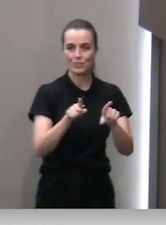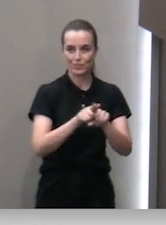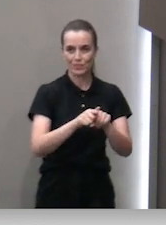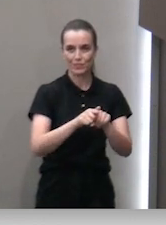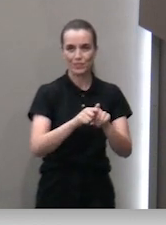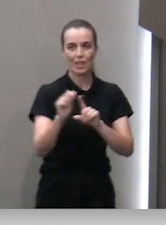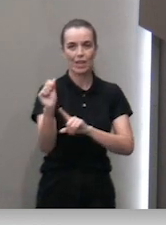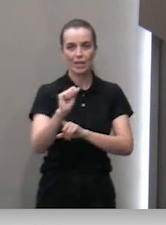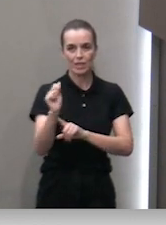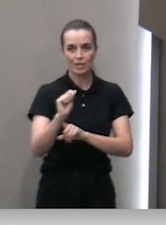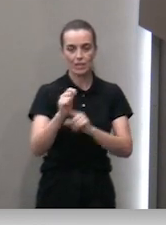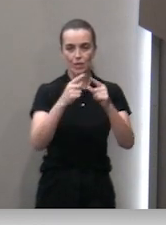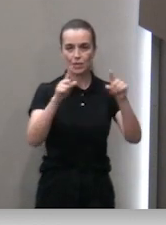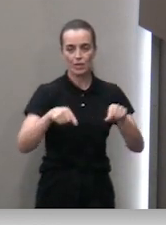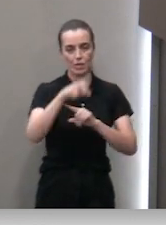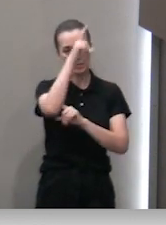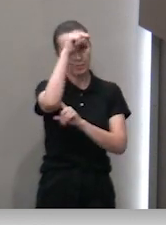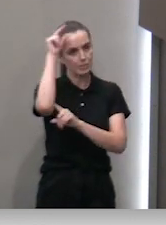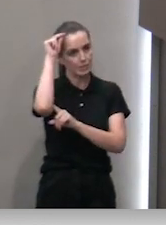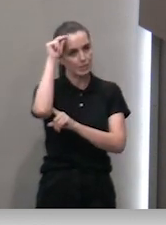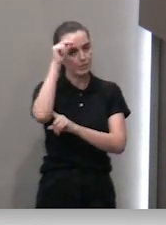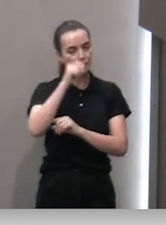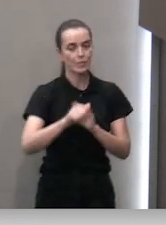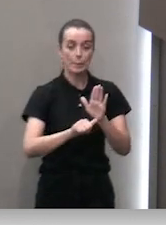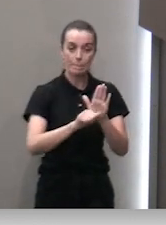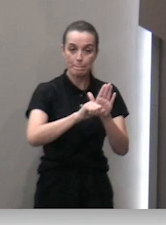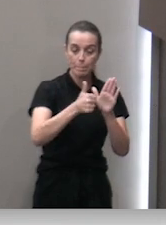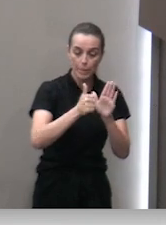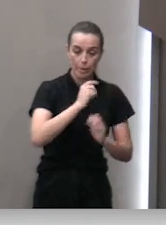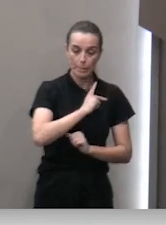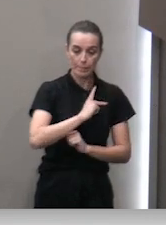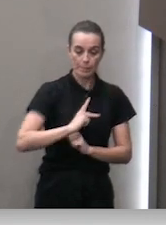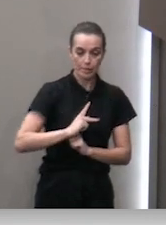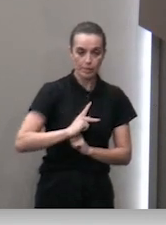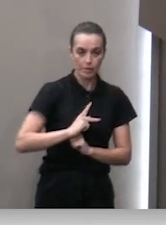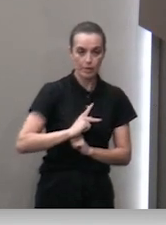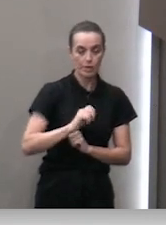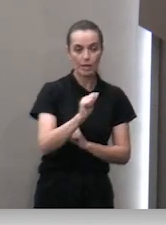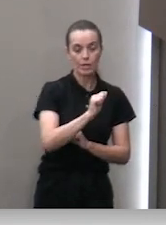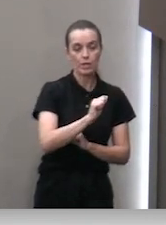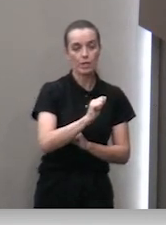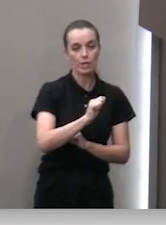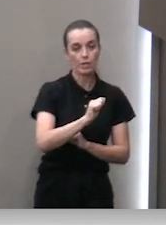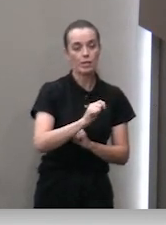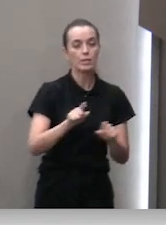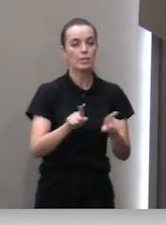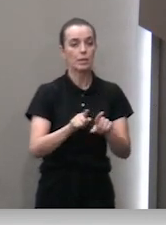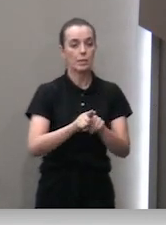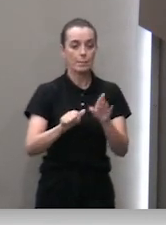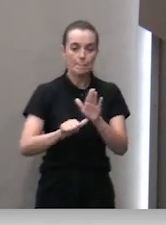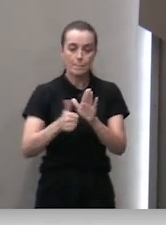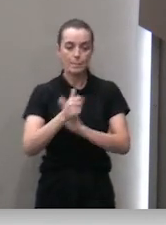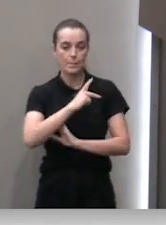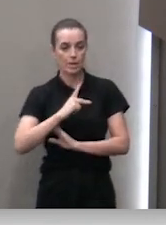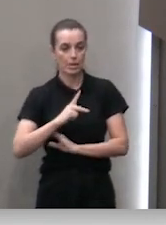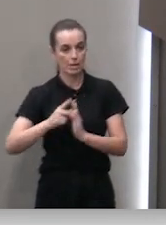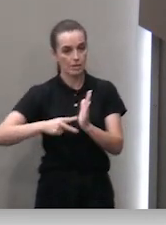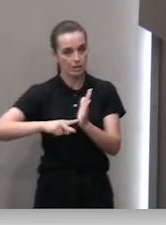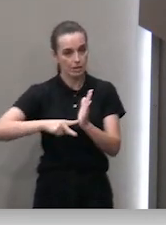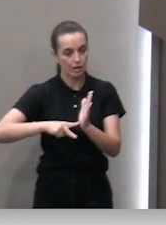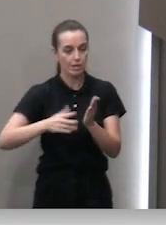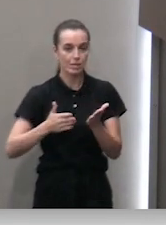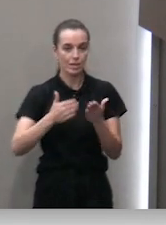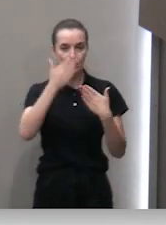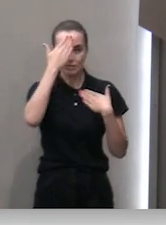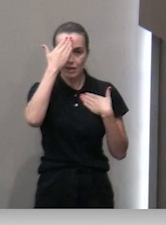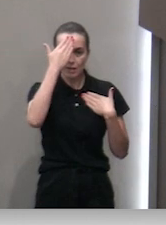Funcionários Municipais, primeiro presidente da associação e primeiro presidente do sindicato. Então, gratidão a você